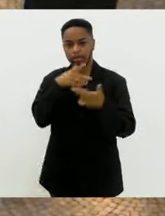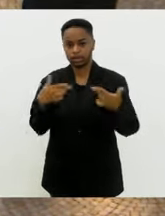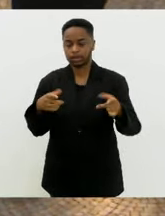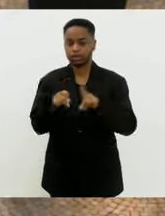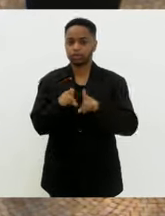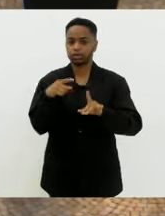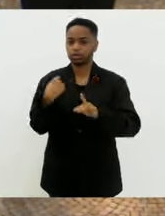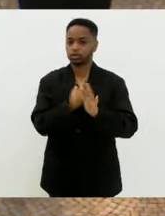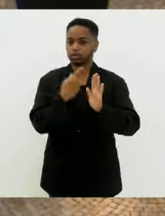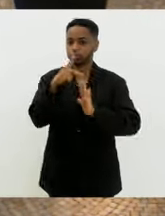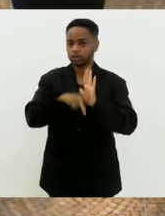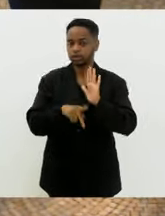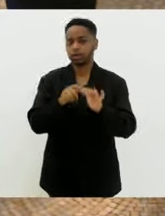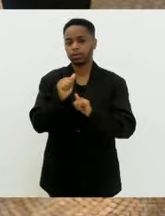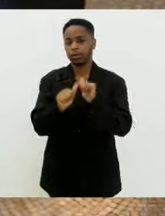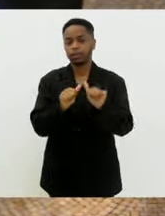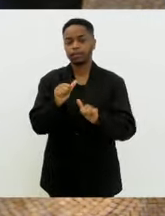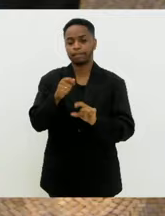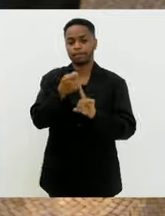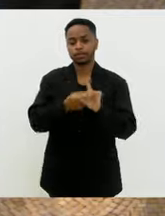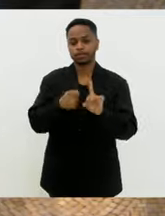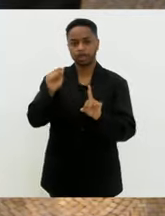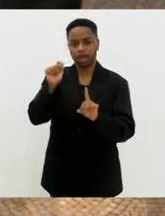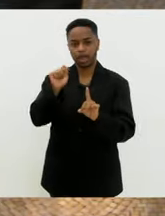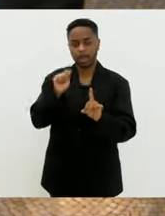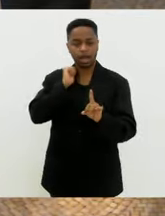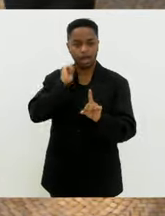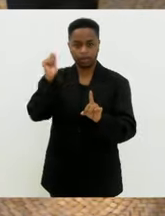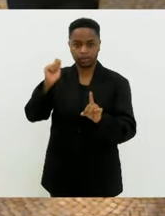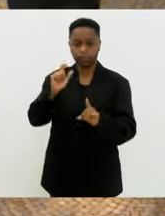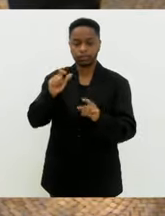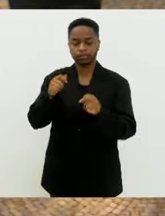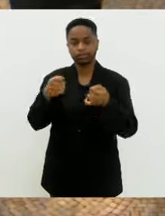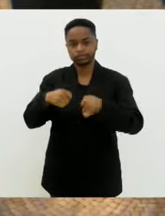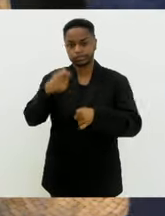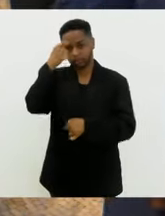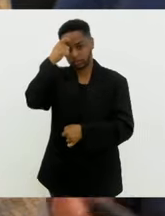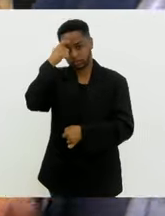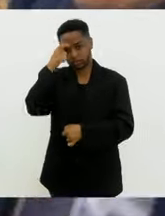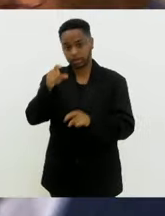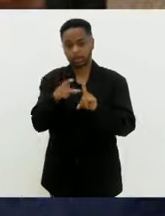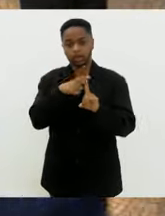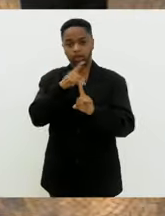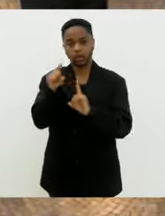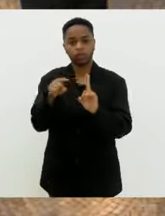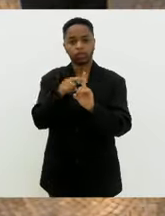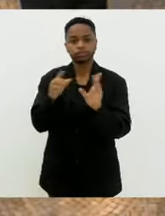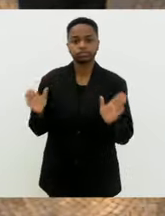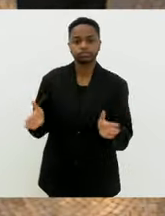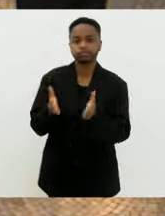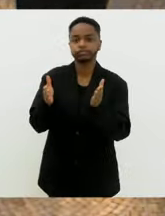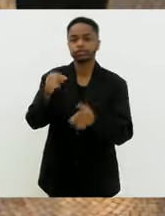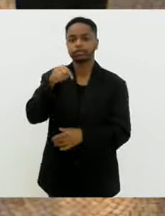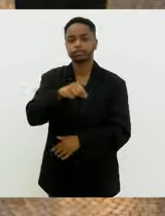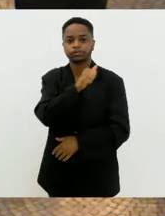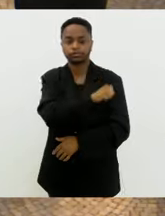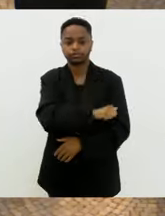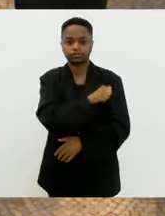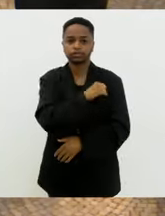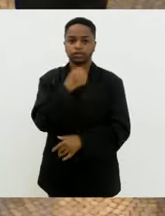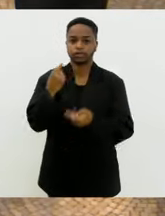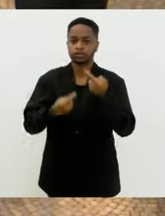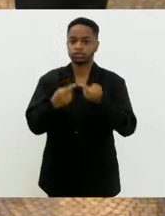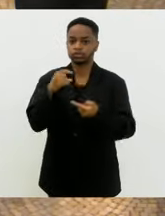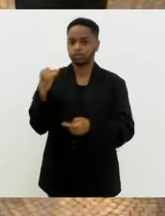abril num mês de conscientização, visa estimular no Estado do Rio de Janeiro esse importante debate. Então, eu